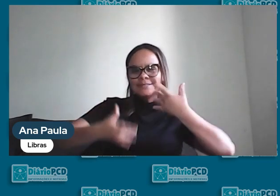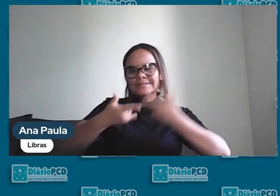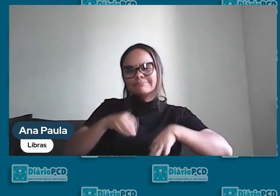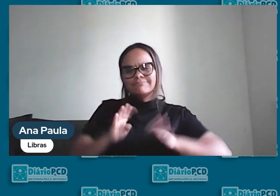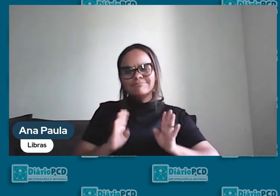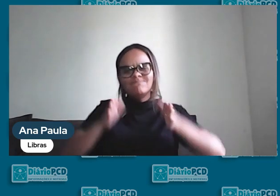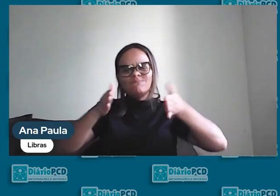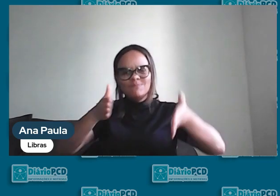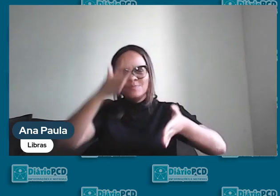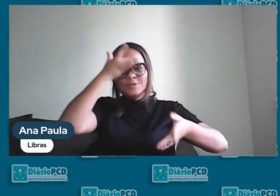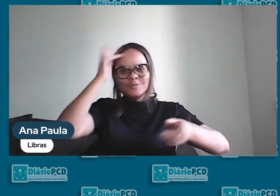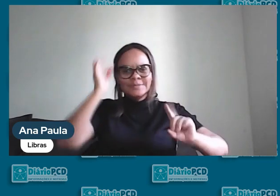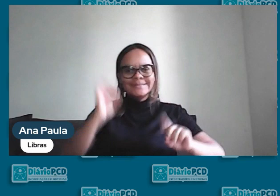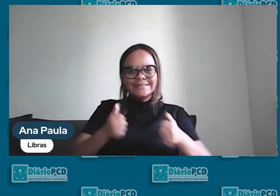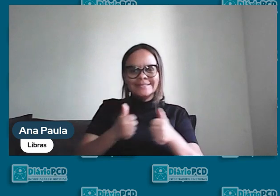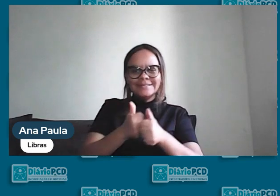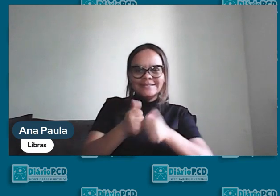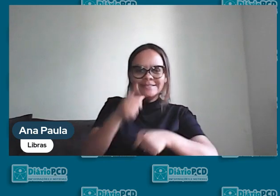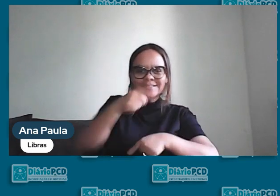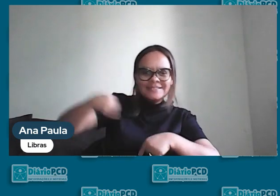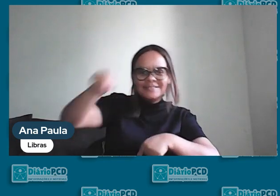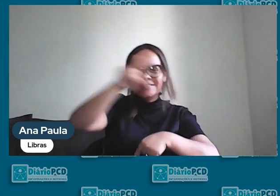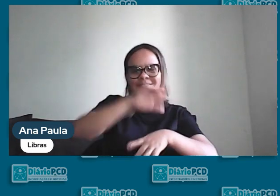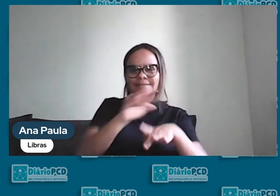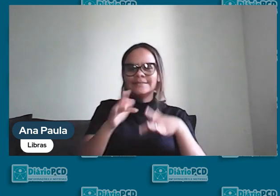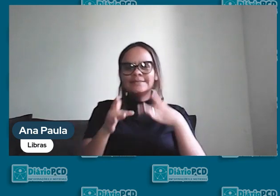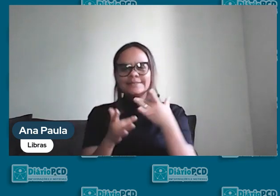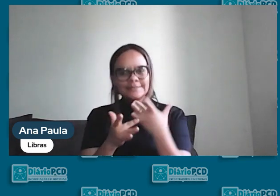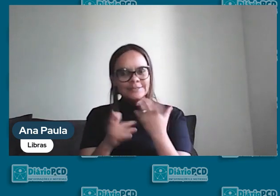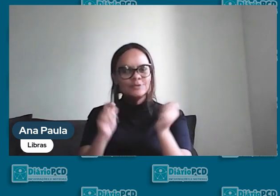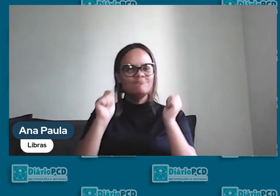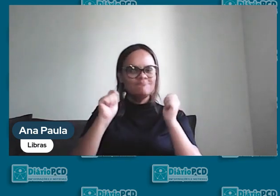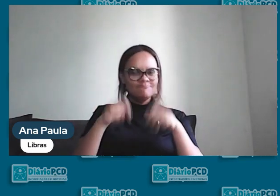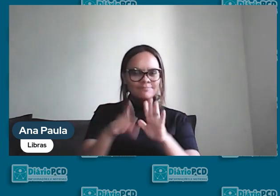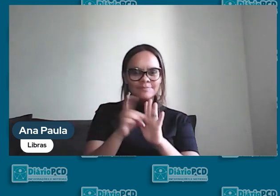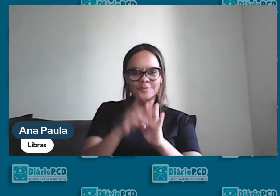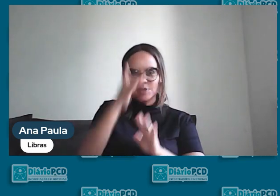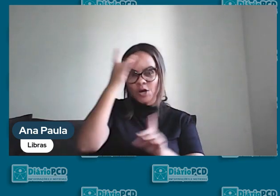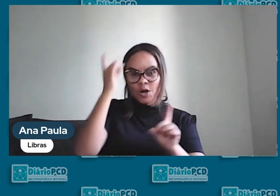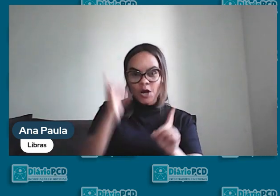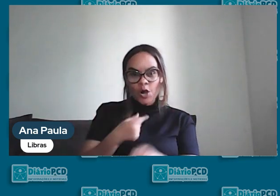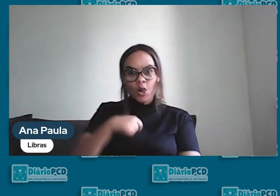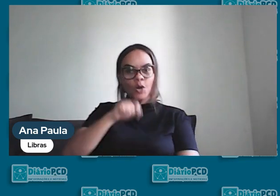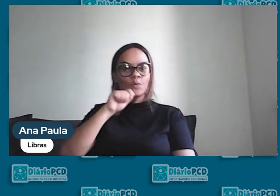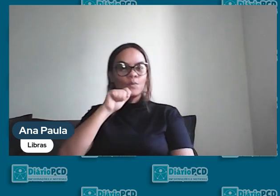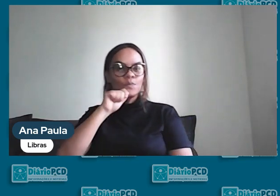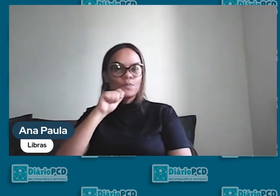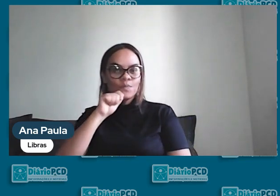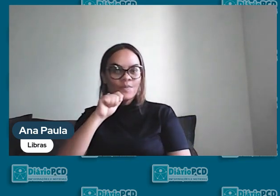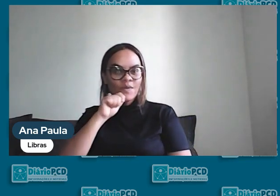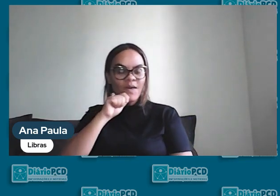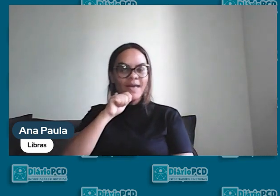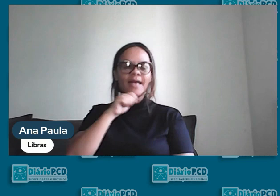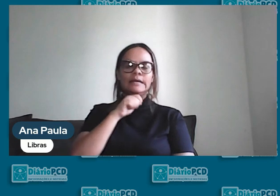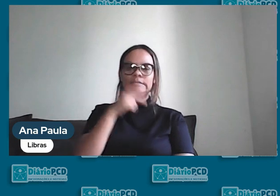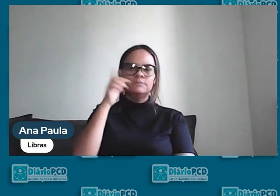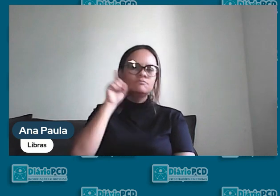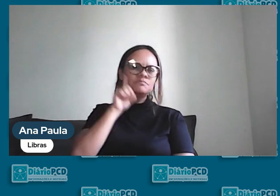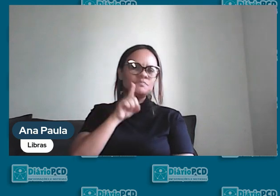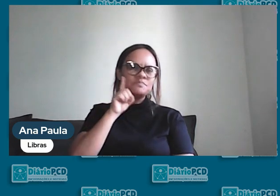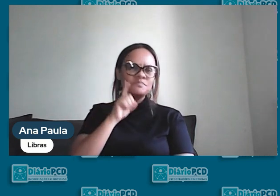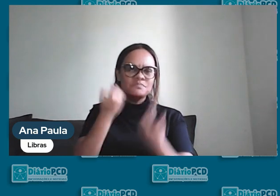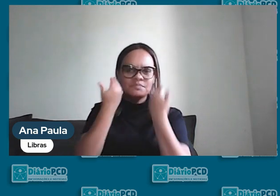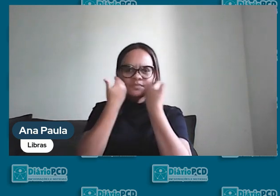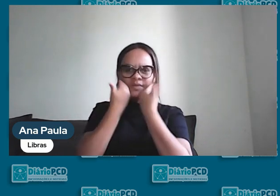segmento que acompanha todas as redes sociais do Diário PCD. Eu sou o Abrão Dibe Júnior, sou um homem de pele clara, barba